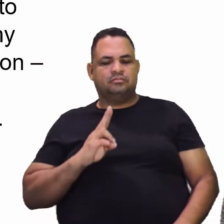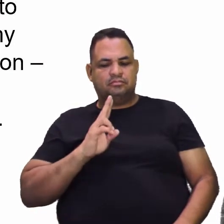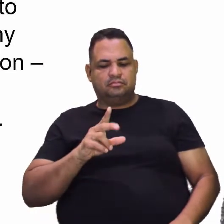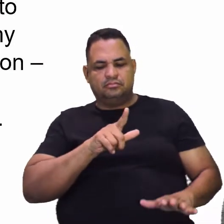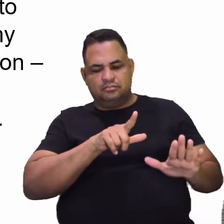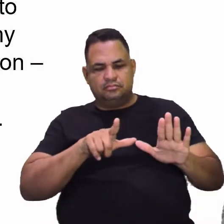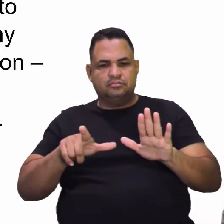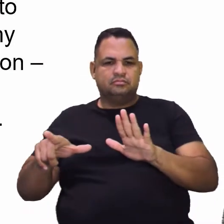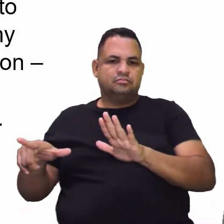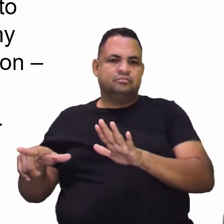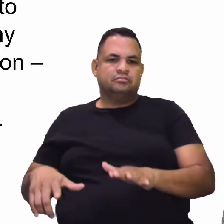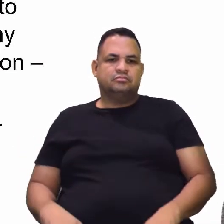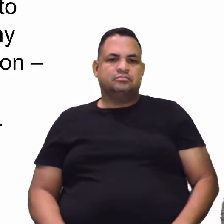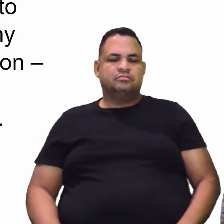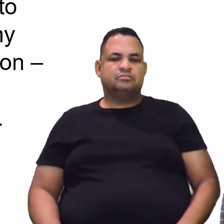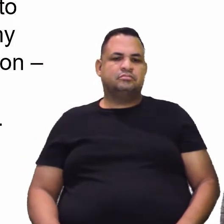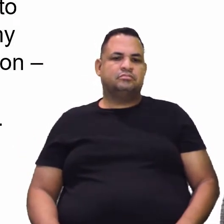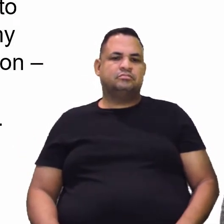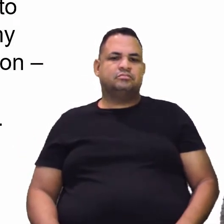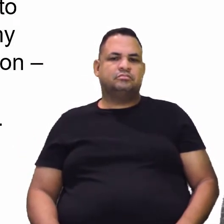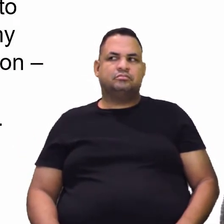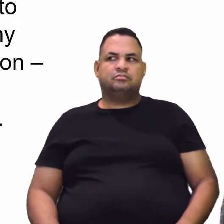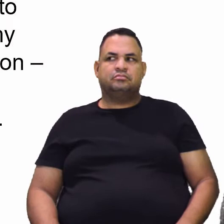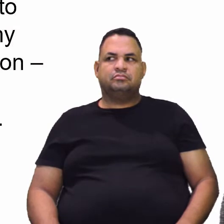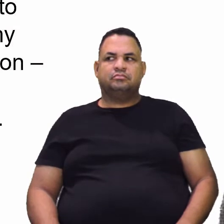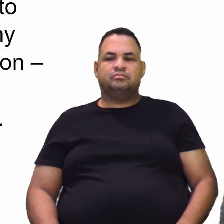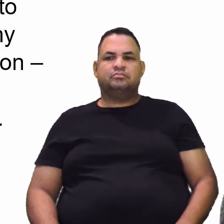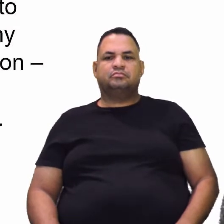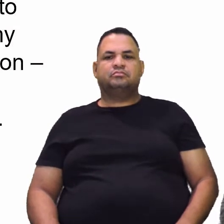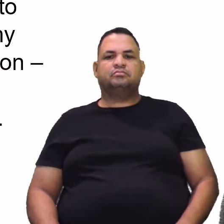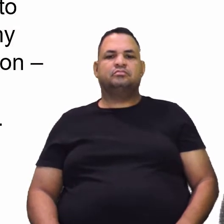durante a semana, I go to